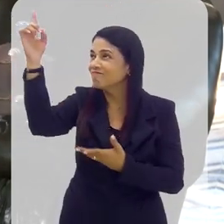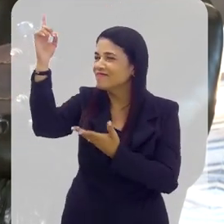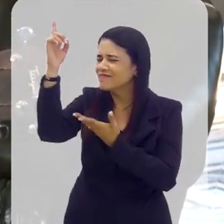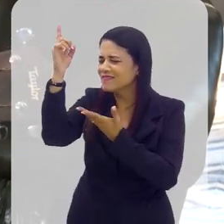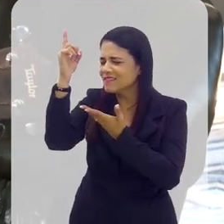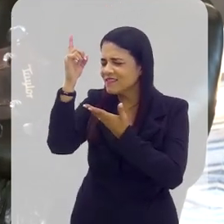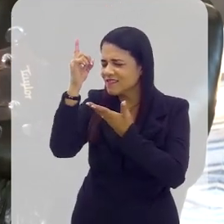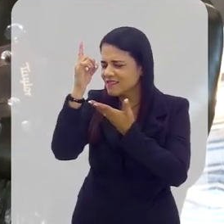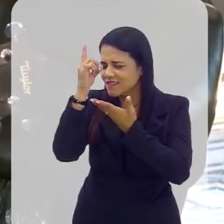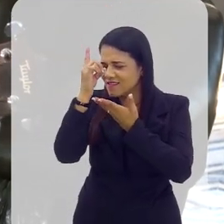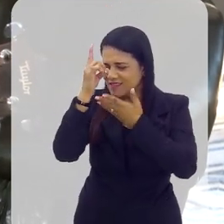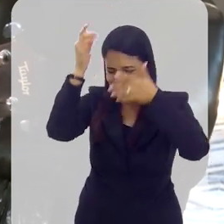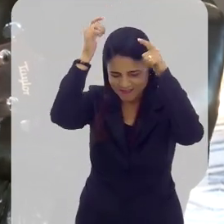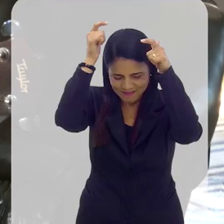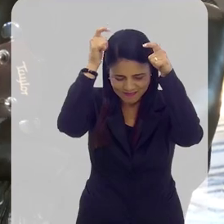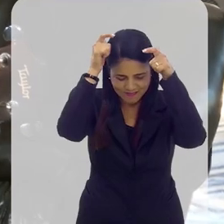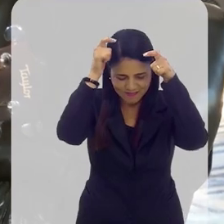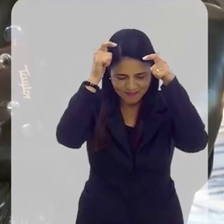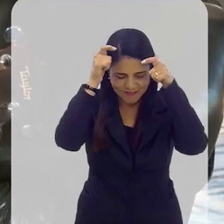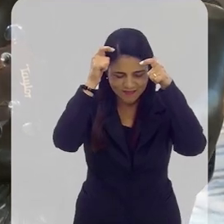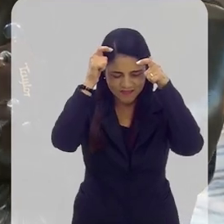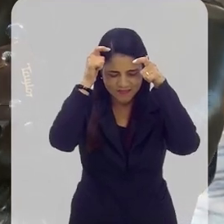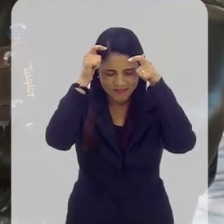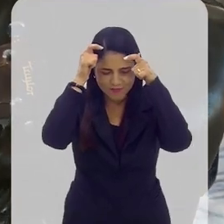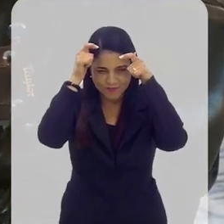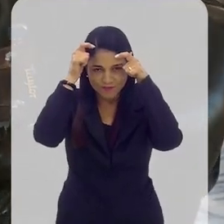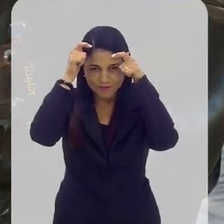o teu reino